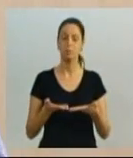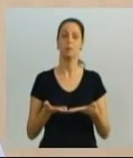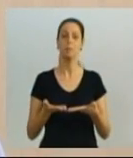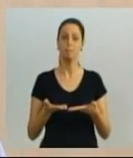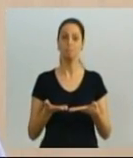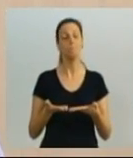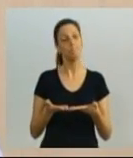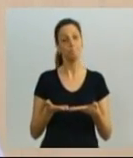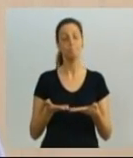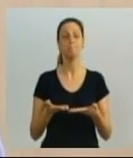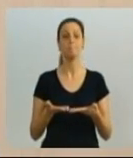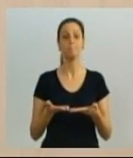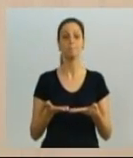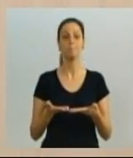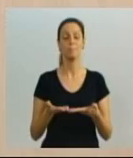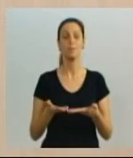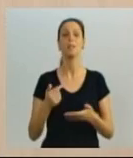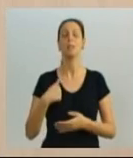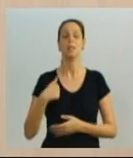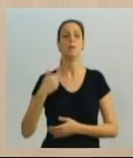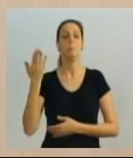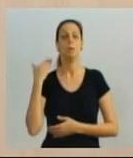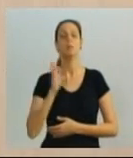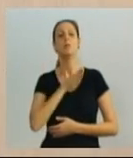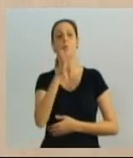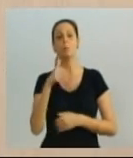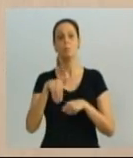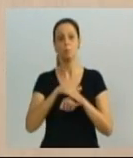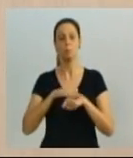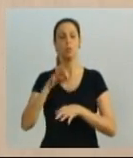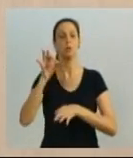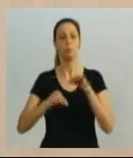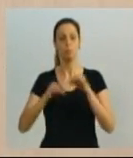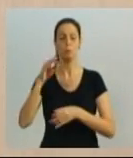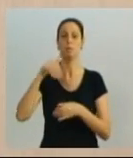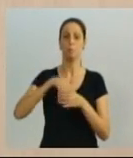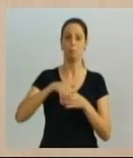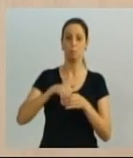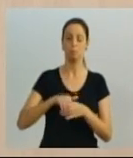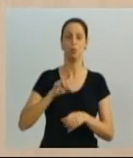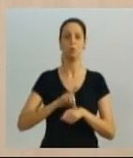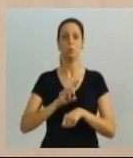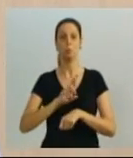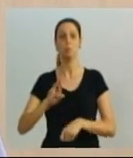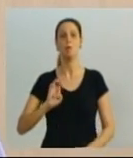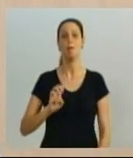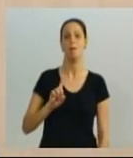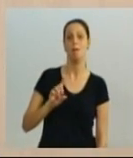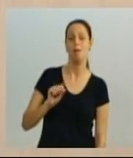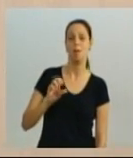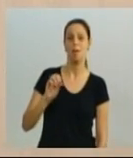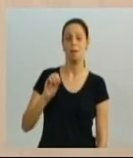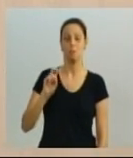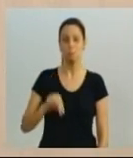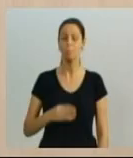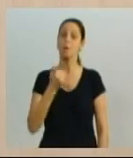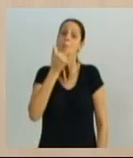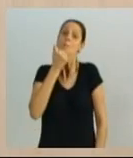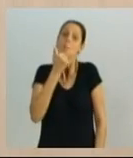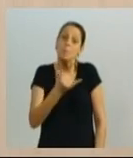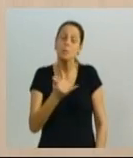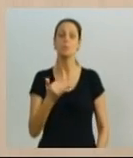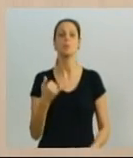E devo dizer isso, eu fui conversar com o juiz eleitoral, Dr. Edson, fui conversar com ele. Ele pediu escusas por não poder estar,